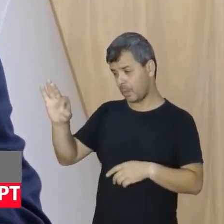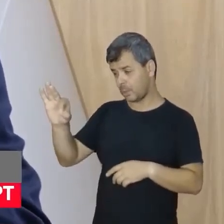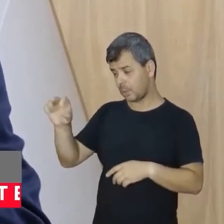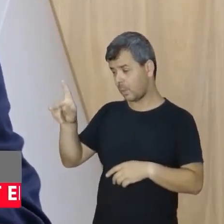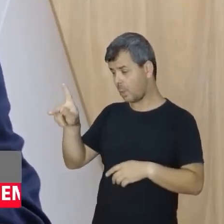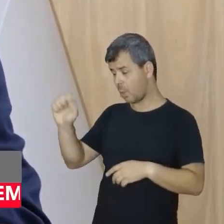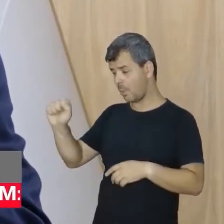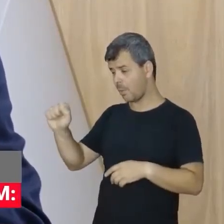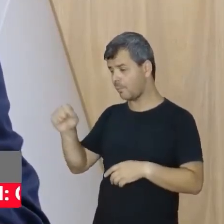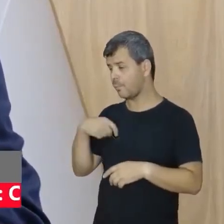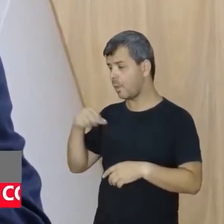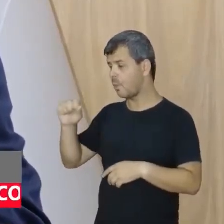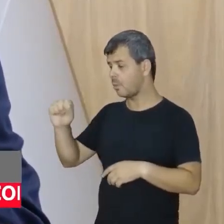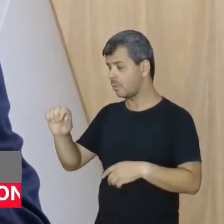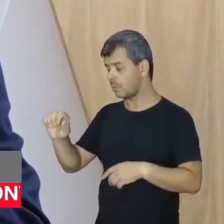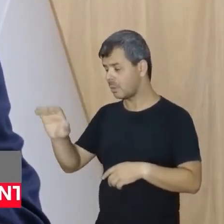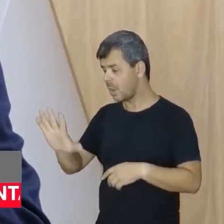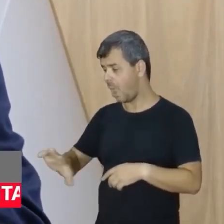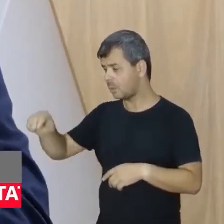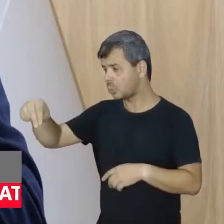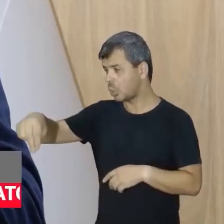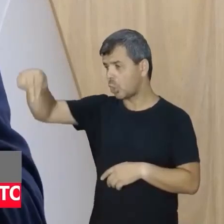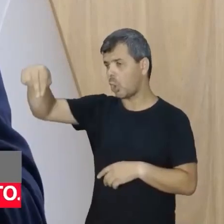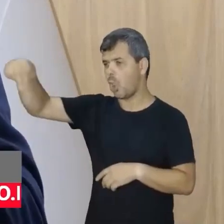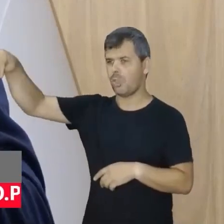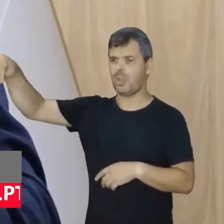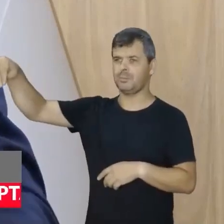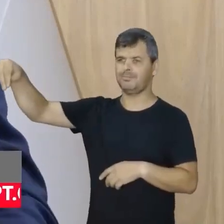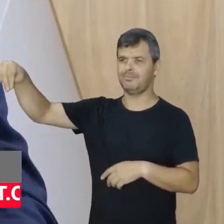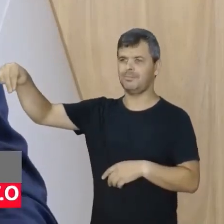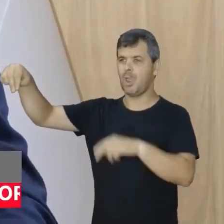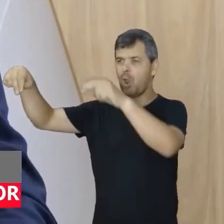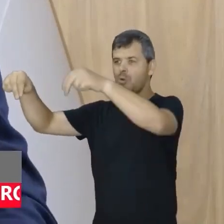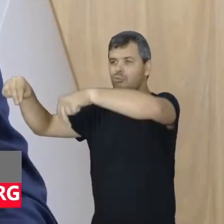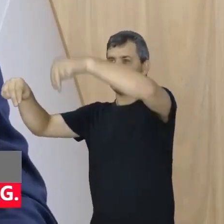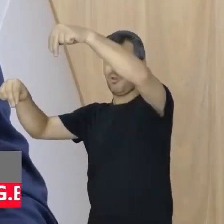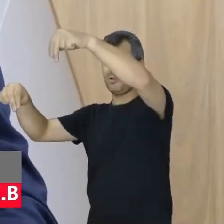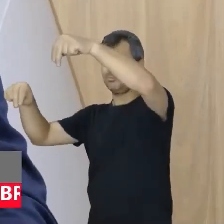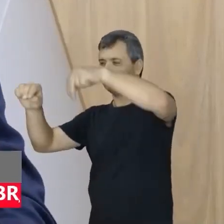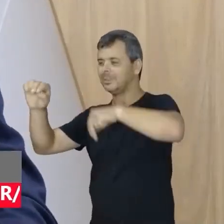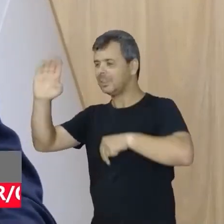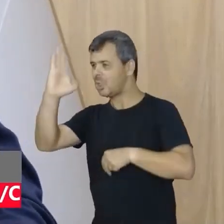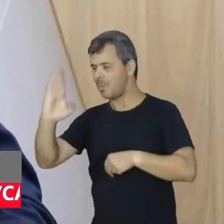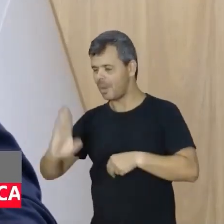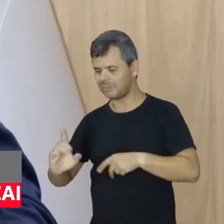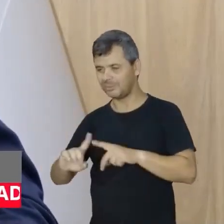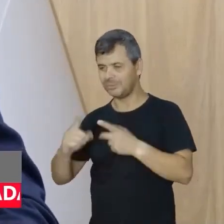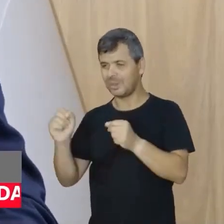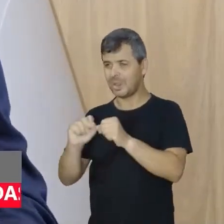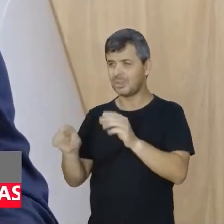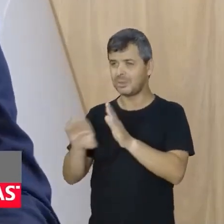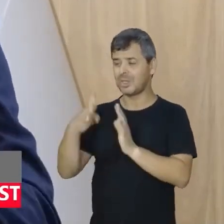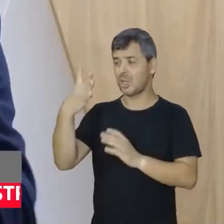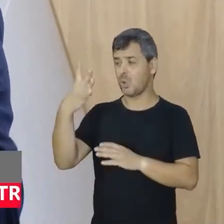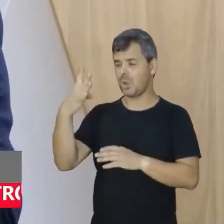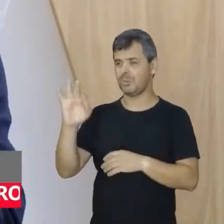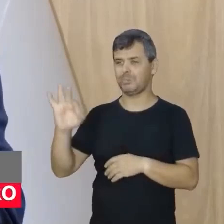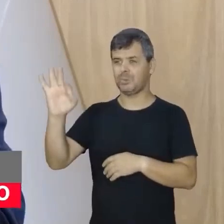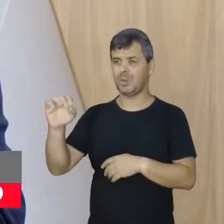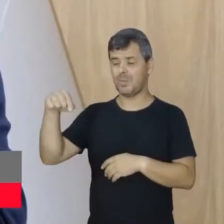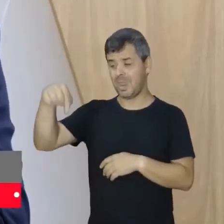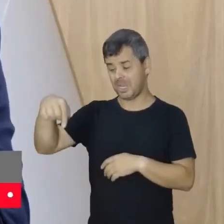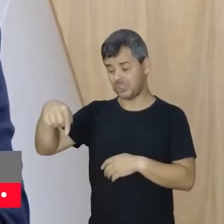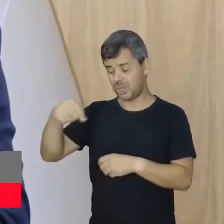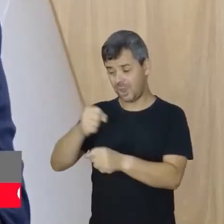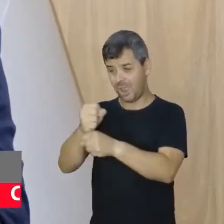PA veio do Nordeste brasileiro. O norte do nosso país nunca tinha chegado a mais de 4%. Este